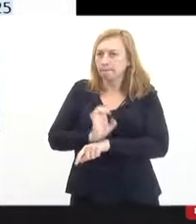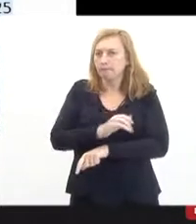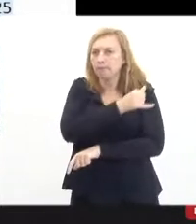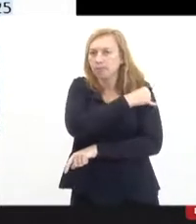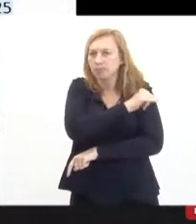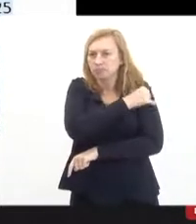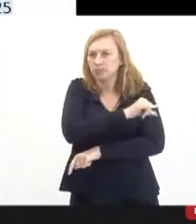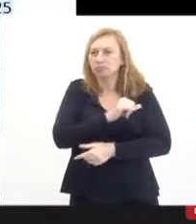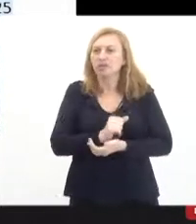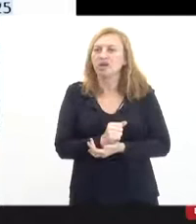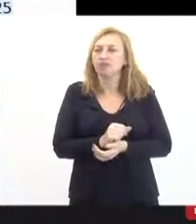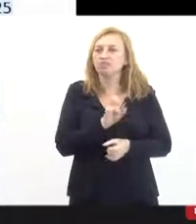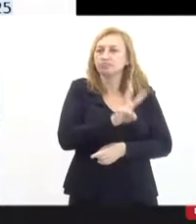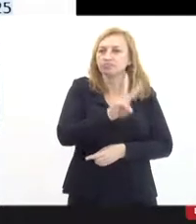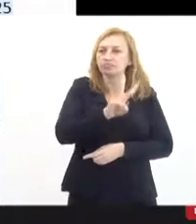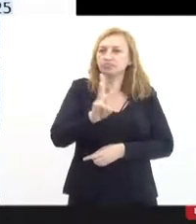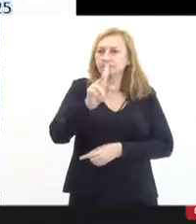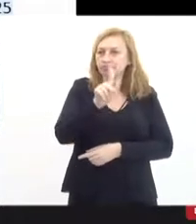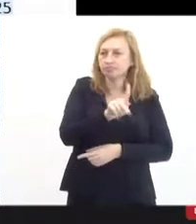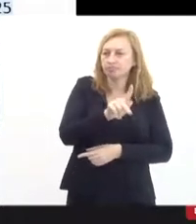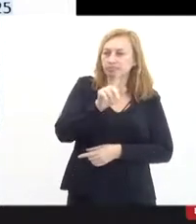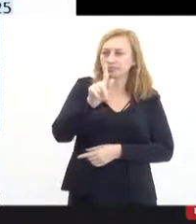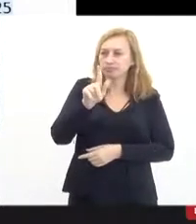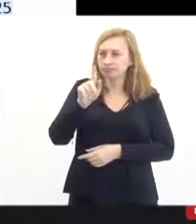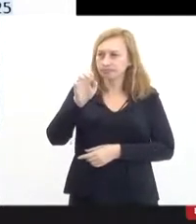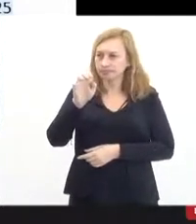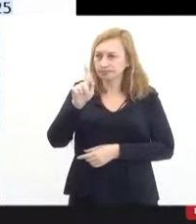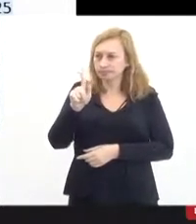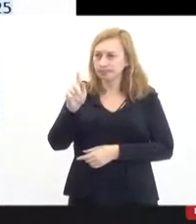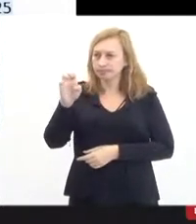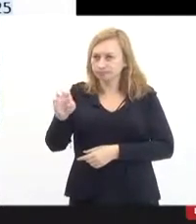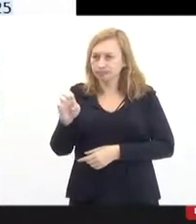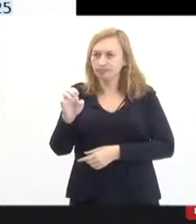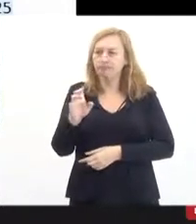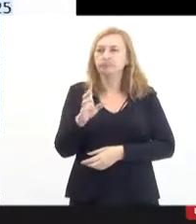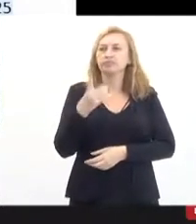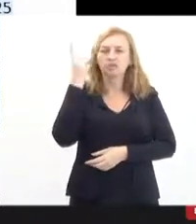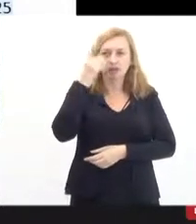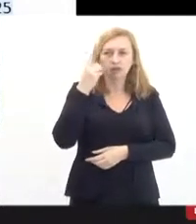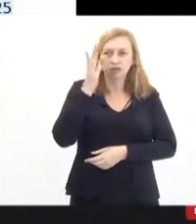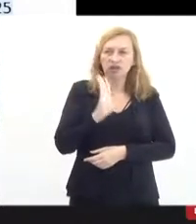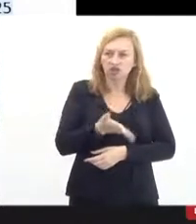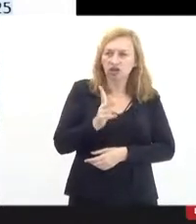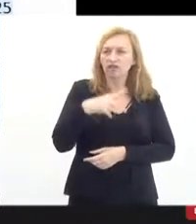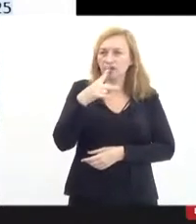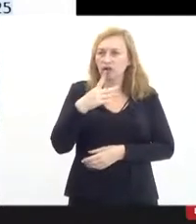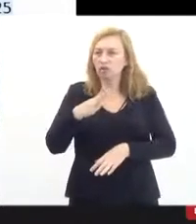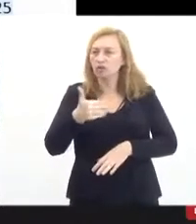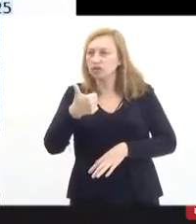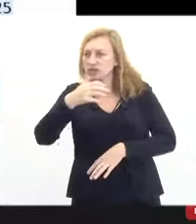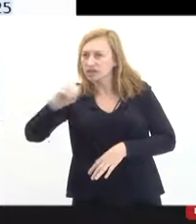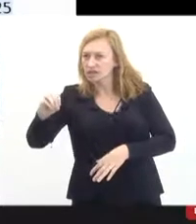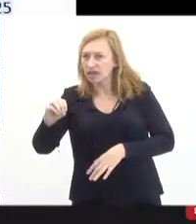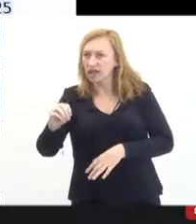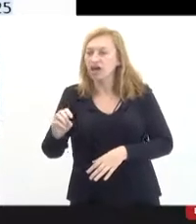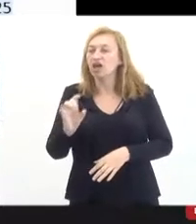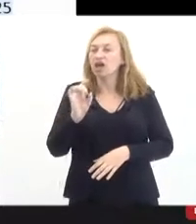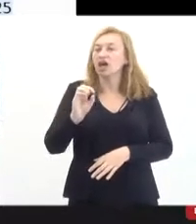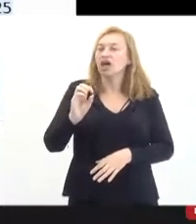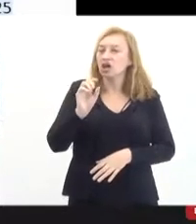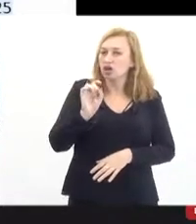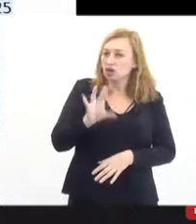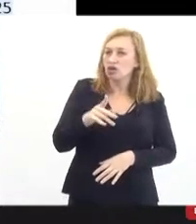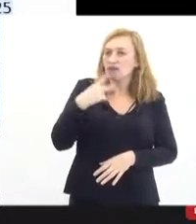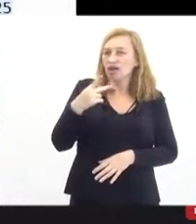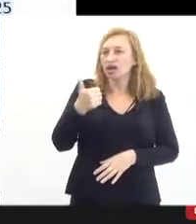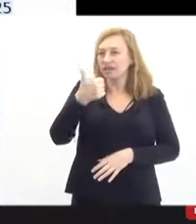deputado, do site da PGE, que está divulgado. O deputado até citou os 100 maiores credores, aqui eu peguei só os 10. A gente pode ver que o